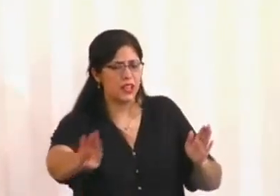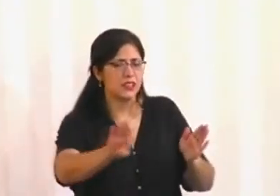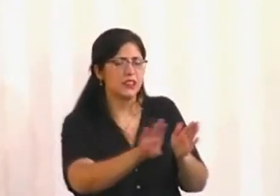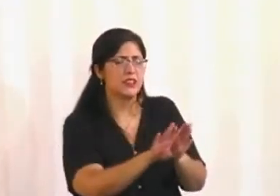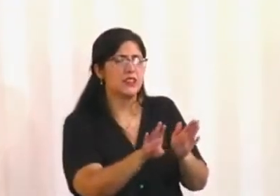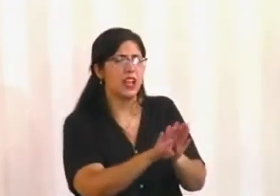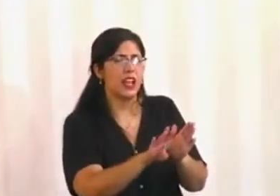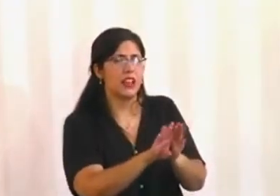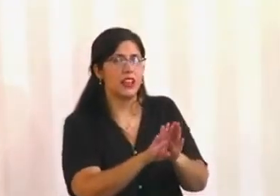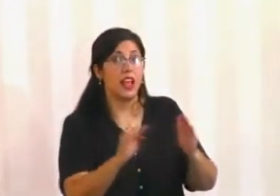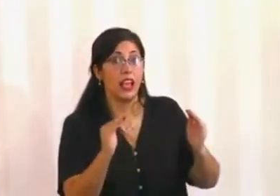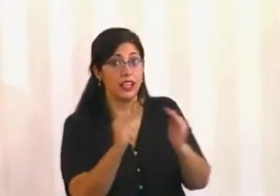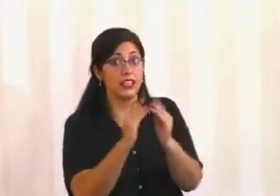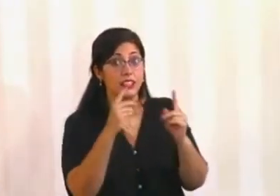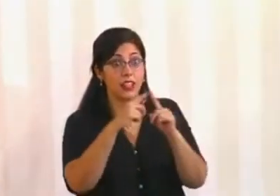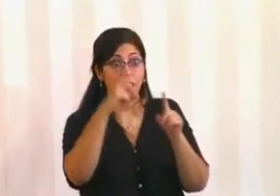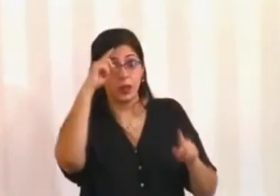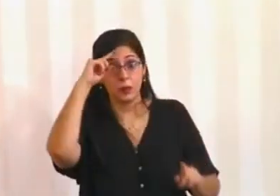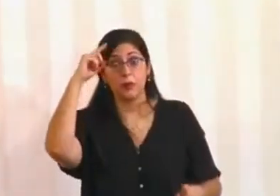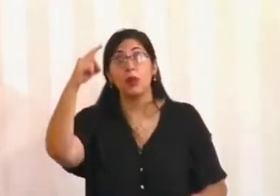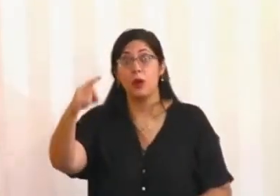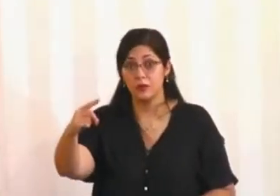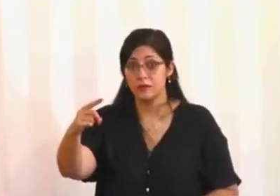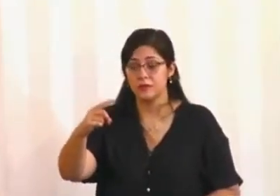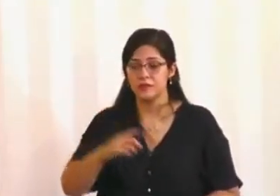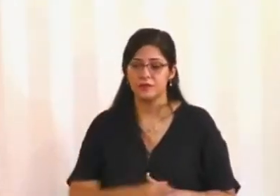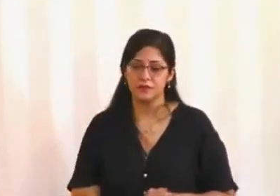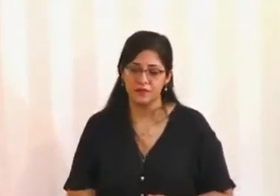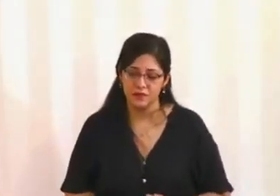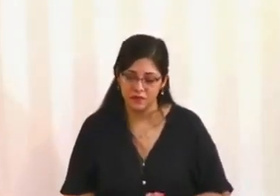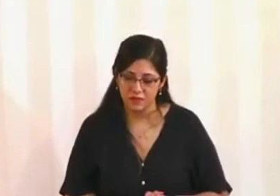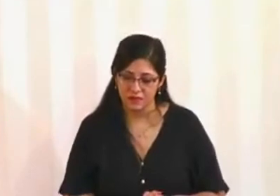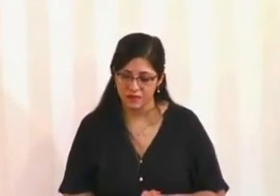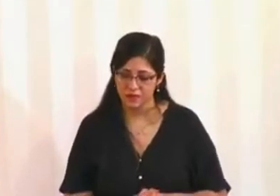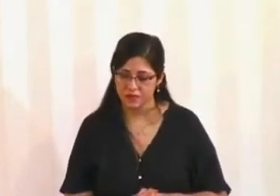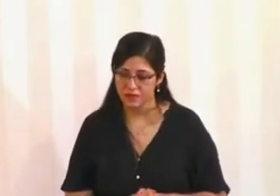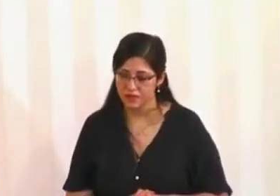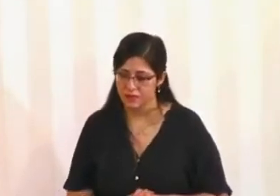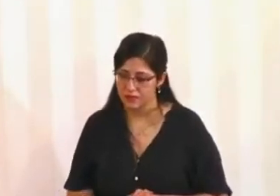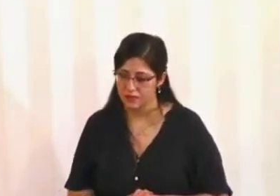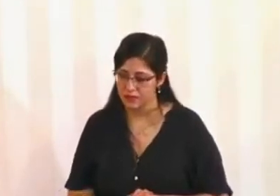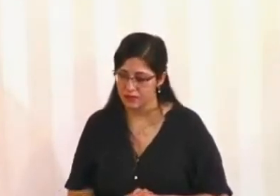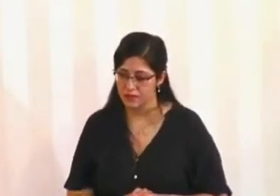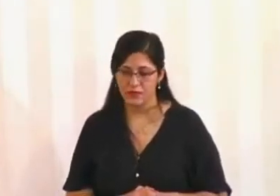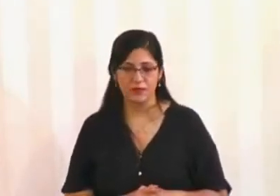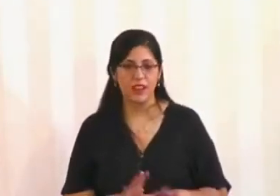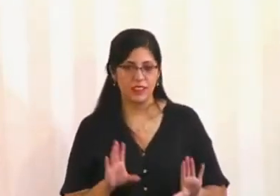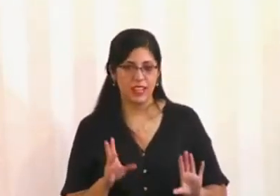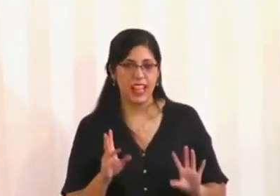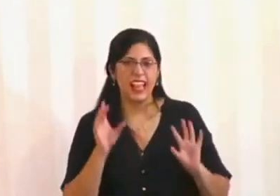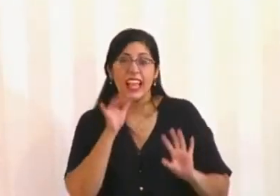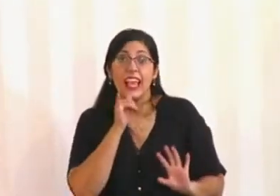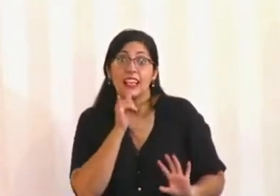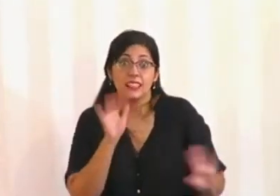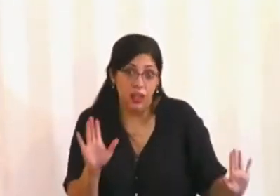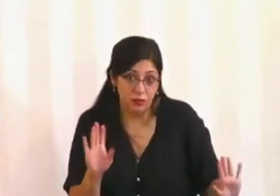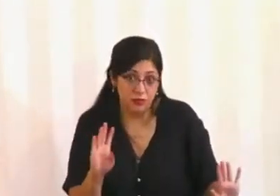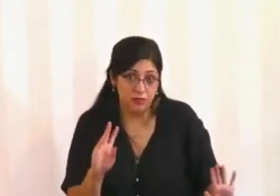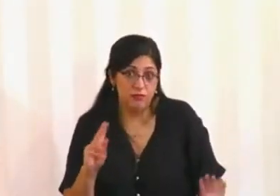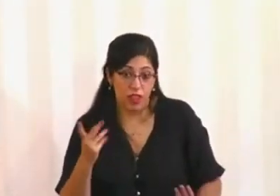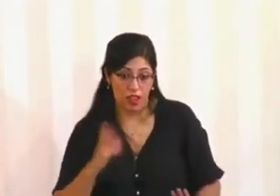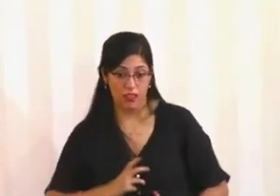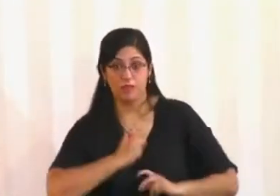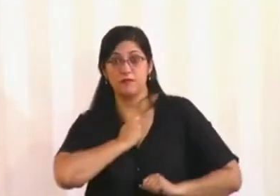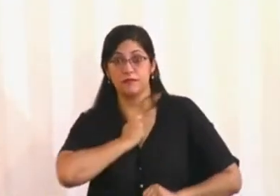enviara. Vamos imaginar as cenas, tá? Eu vou dar nomes aos bois para facilitar a sua compreensão. Nosso amado reverendo Henrique Machado. De repente o reverendo